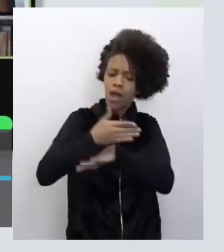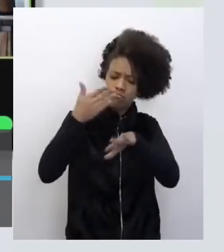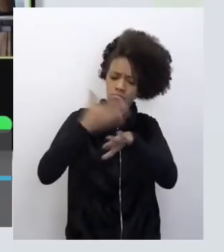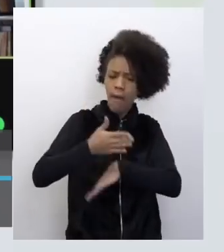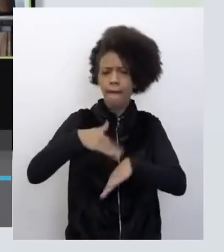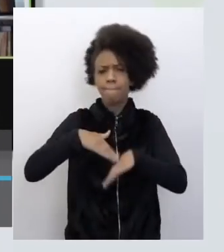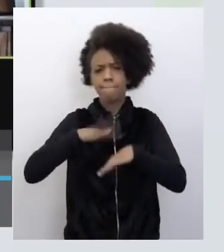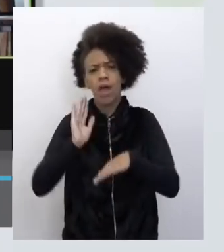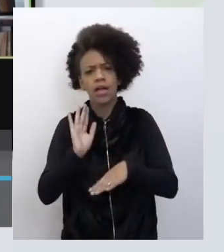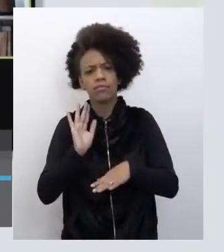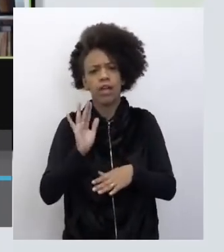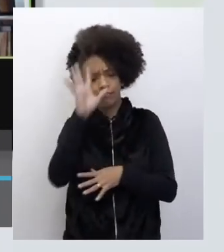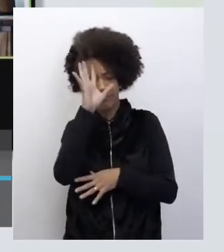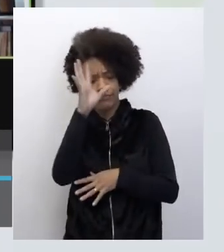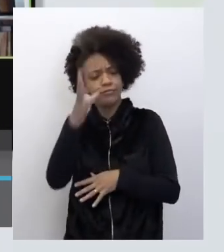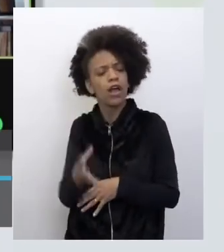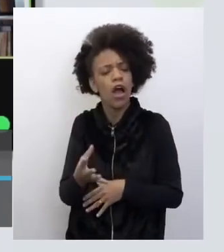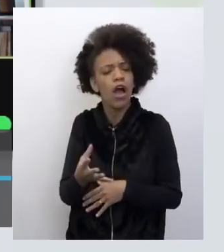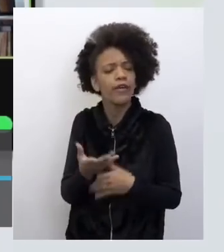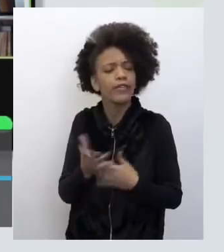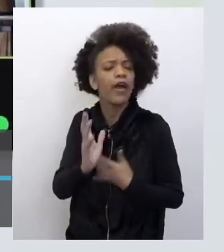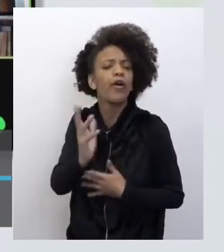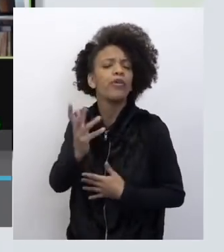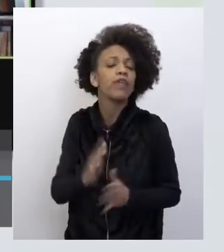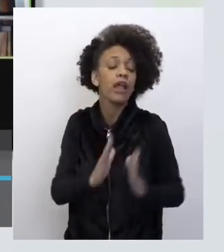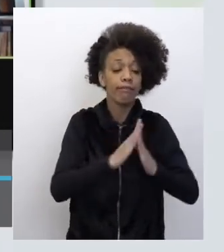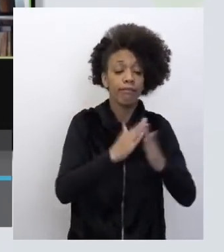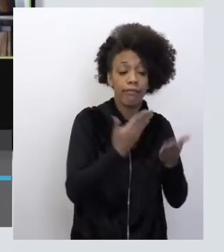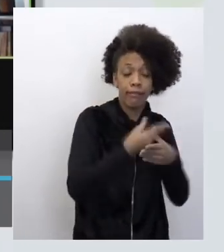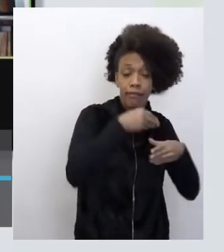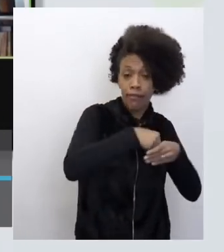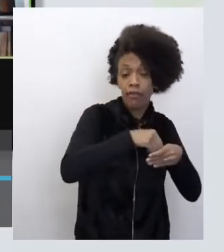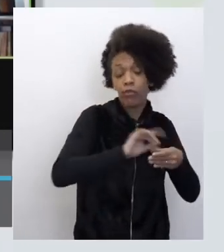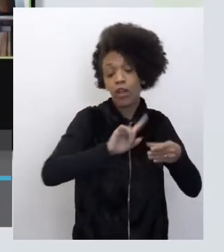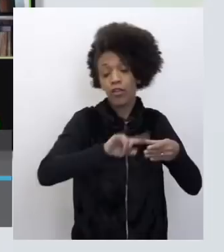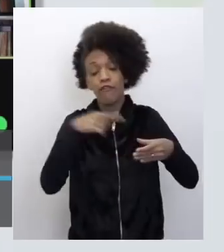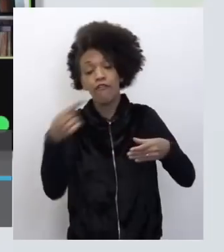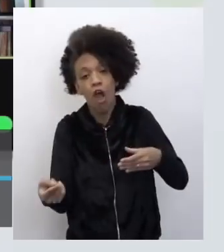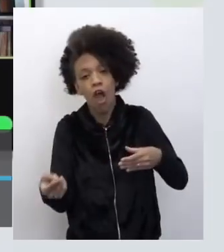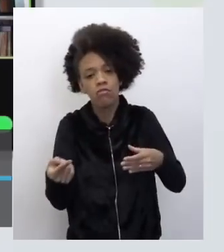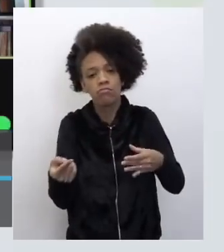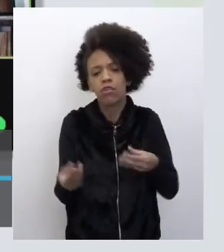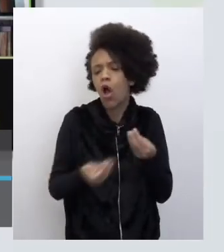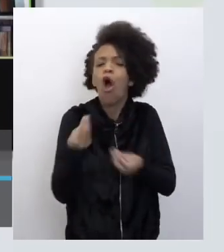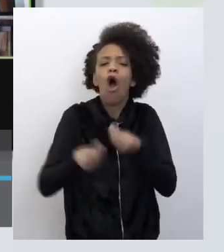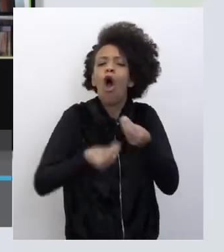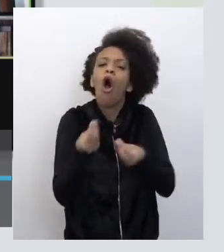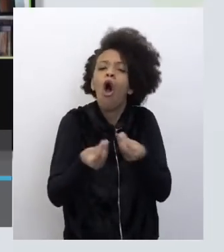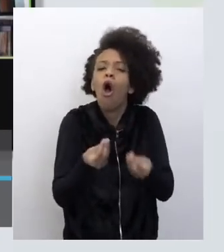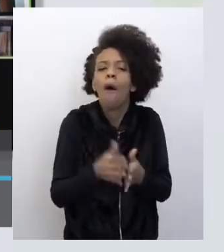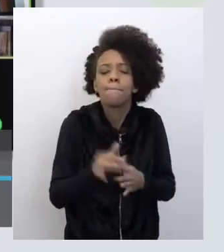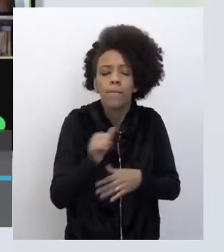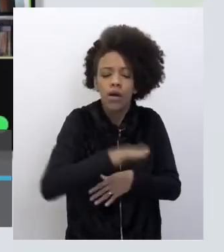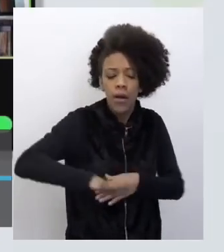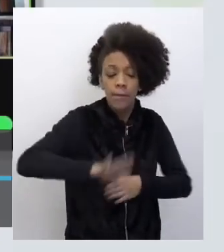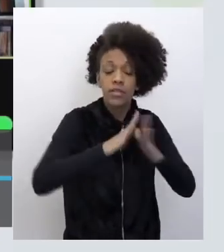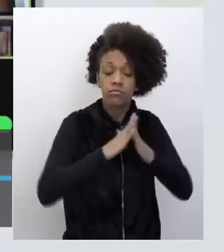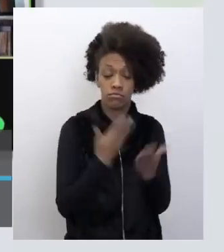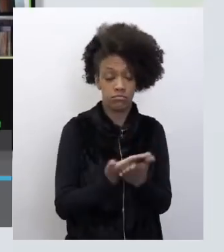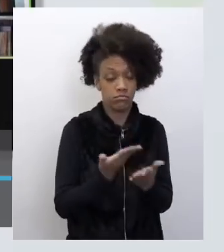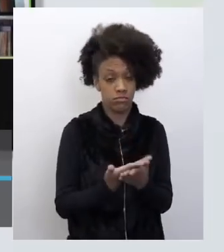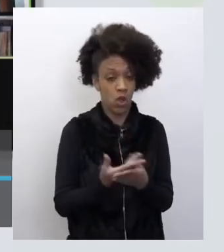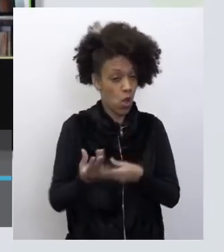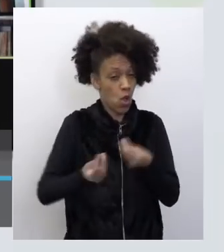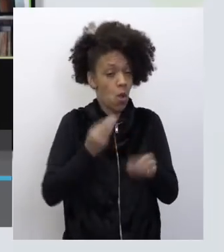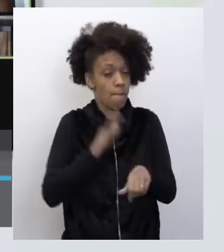das decisões que acontecem tanto dentro como fora da escola, né? Então, assim, vamos pensar primeiro no ambiente escolar, como